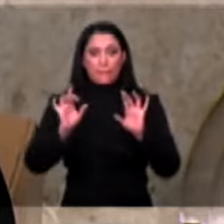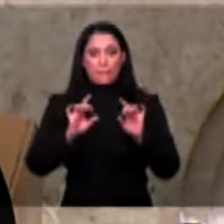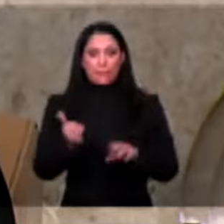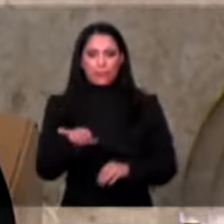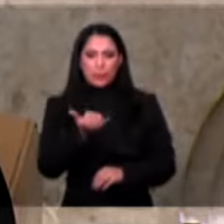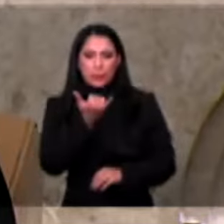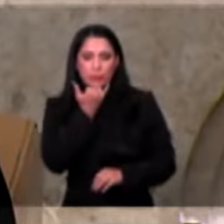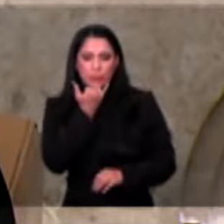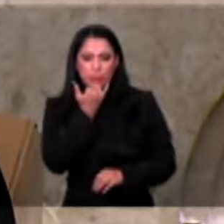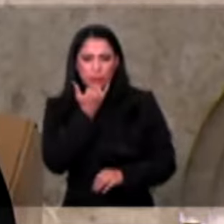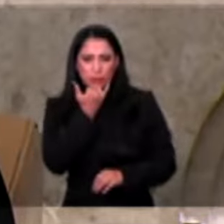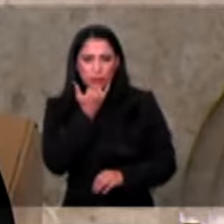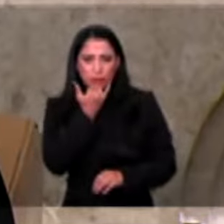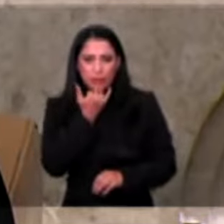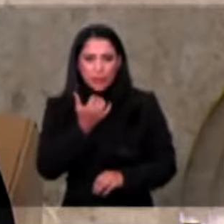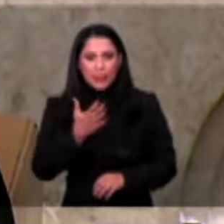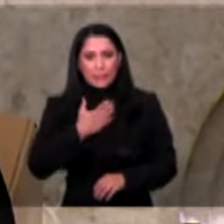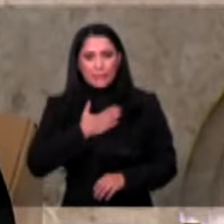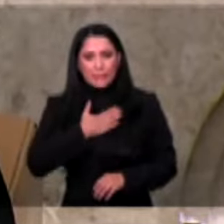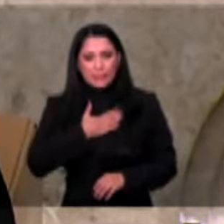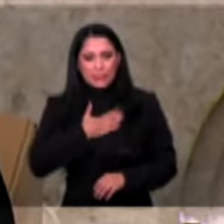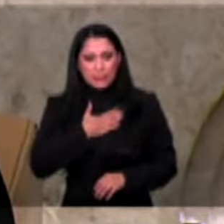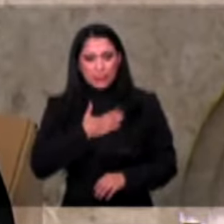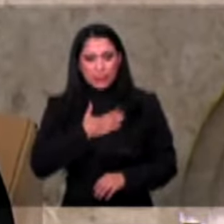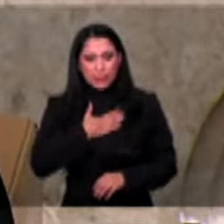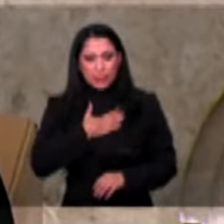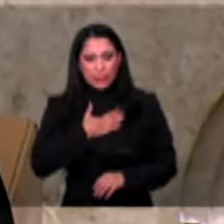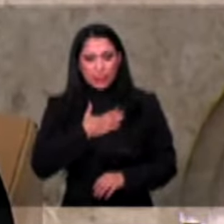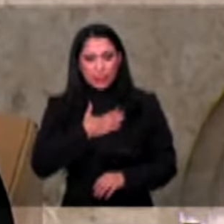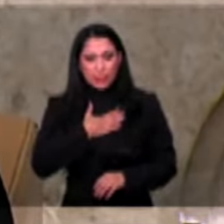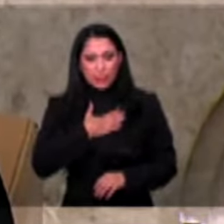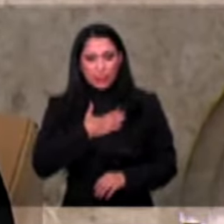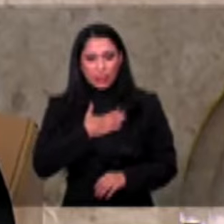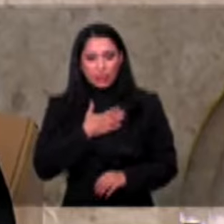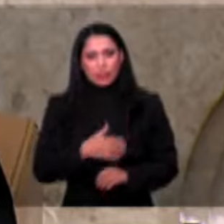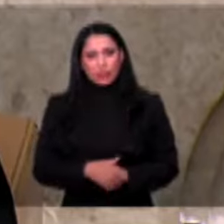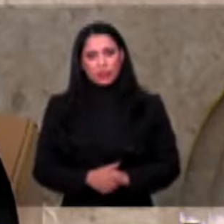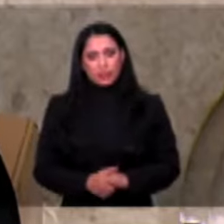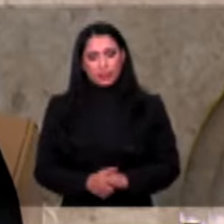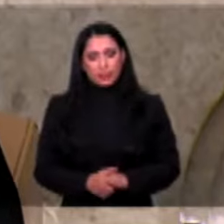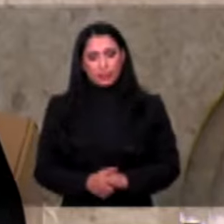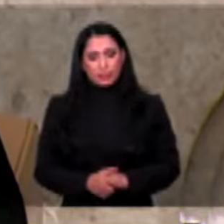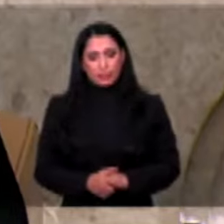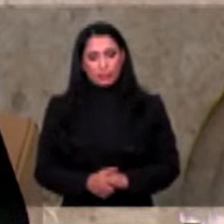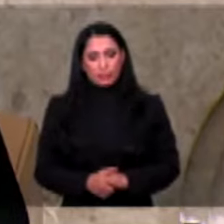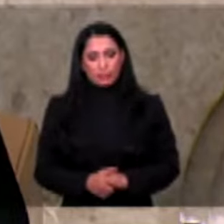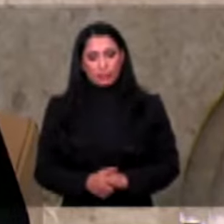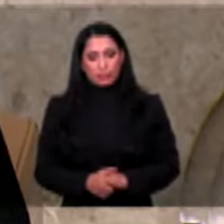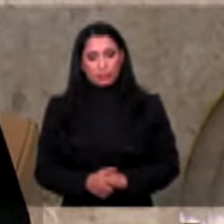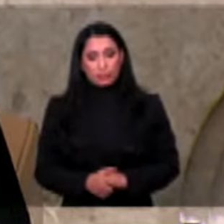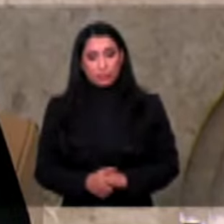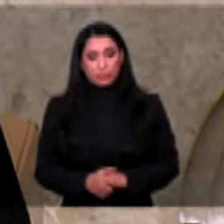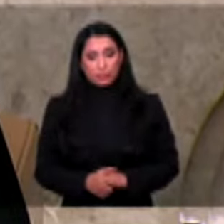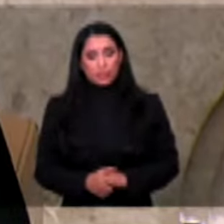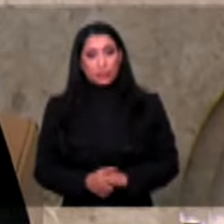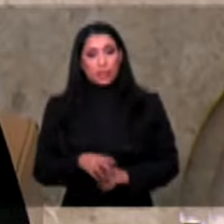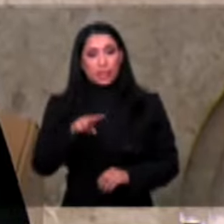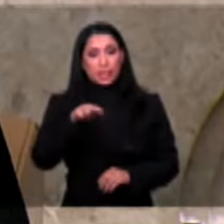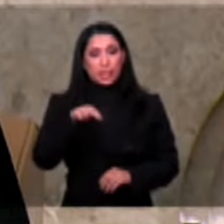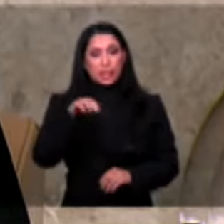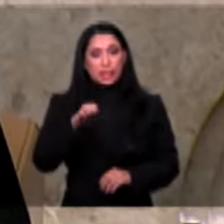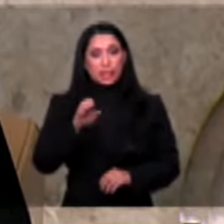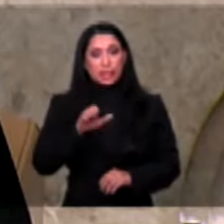perdoem, da minha Ana Matra e da minha Amatra 4. A senhora Neuza Cunha